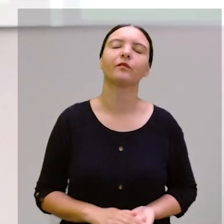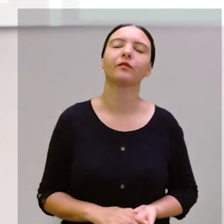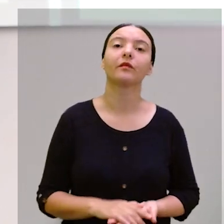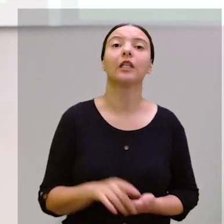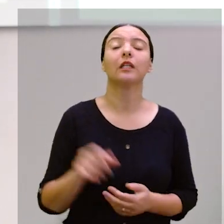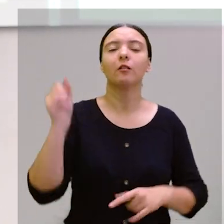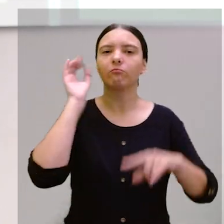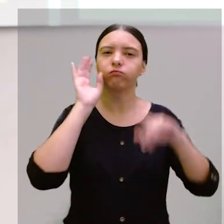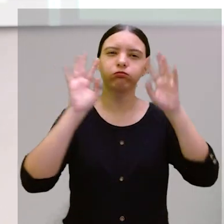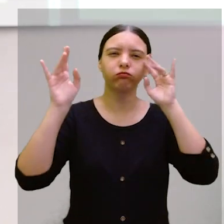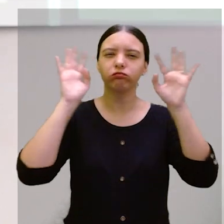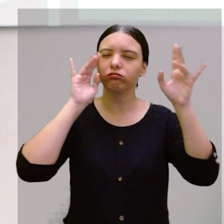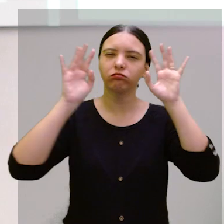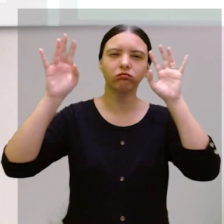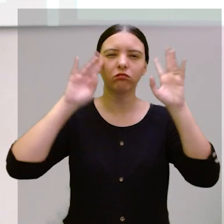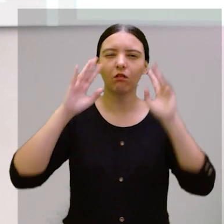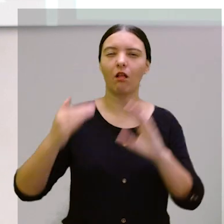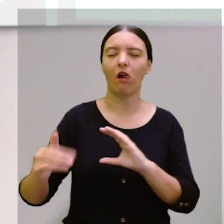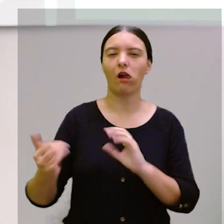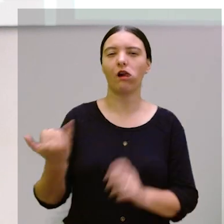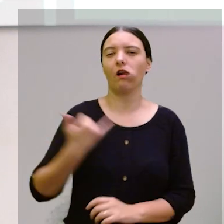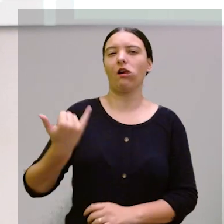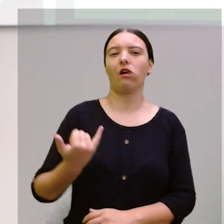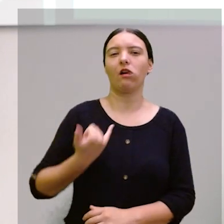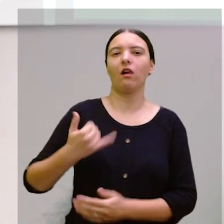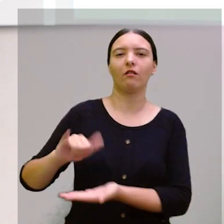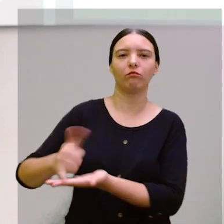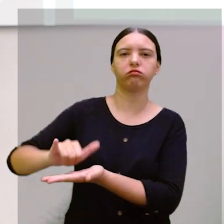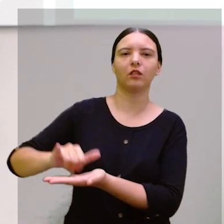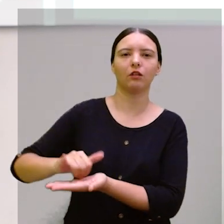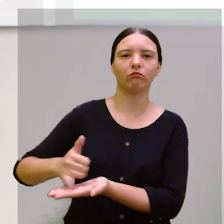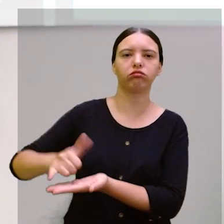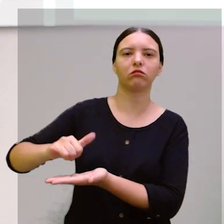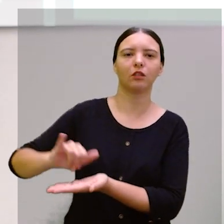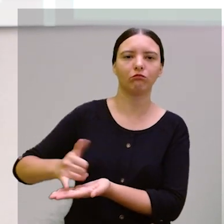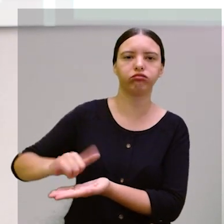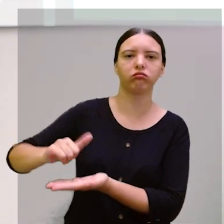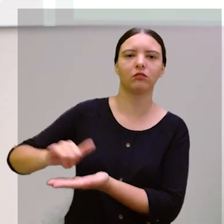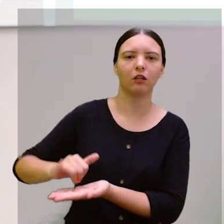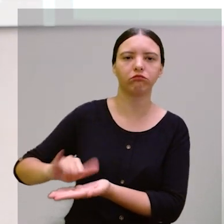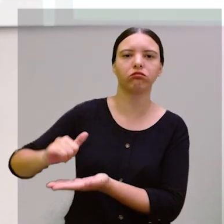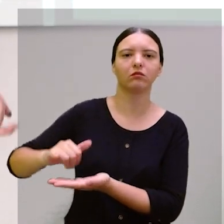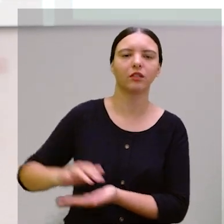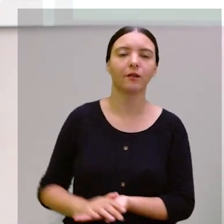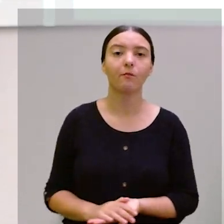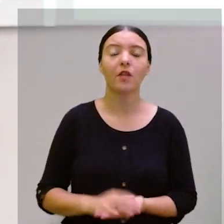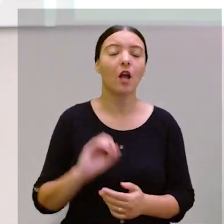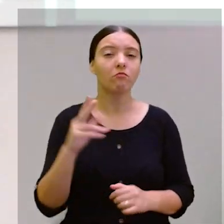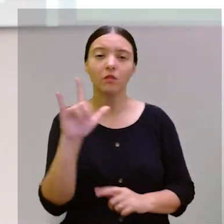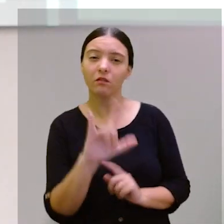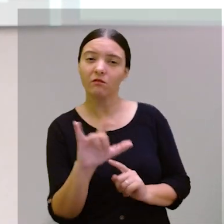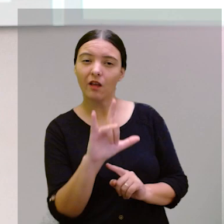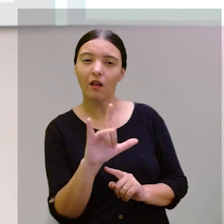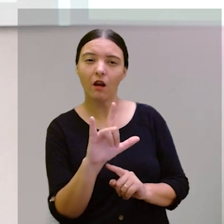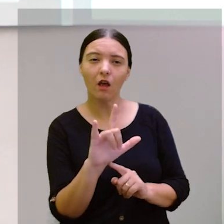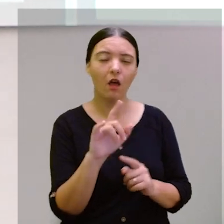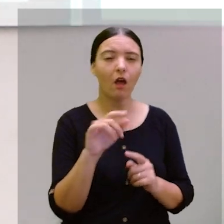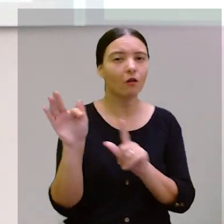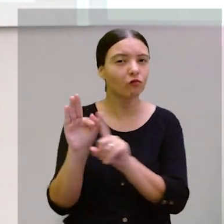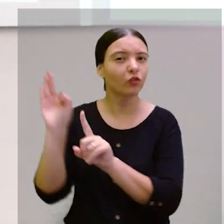tem a distração constante, a notificação do celular que treme, né? Você está no Instagram, mas tem alguma coisa acontecendo